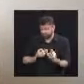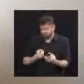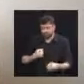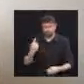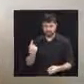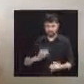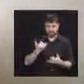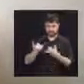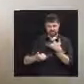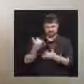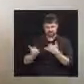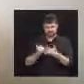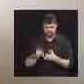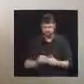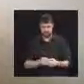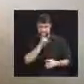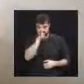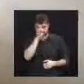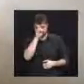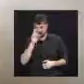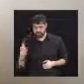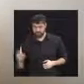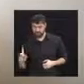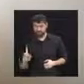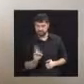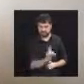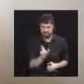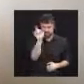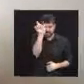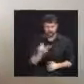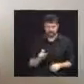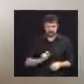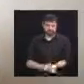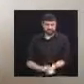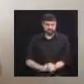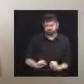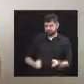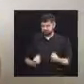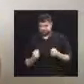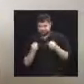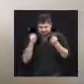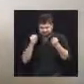brinca quando chega no pronto-socorro. Dá um Dienpax, ele está com Piripaque.